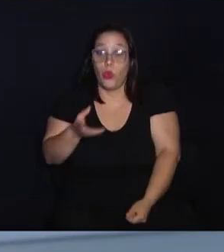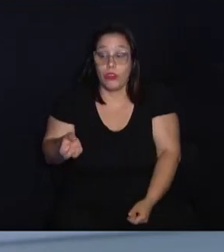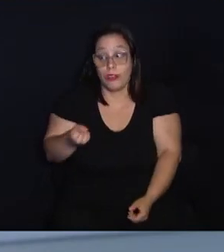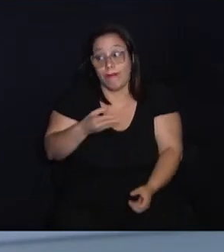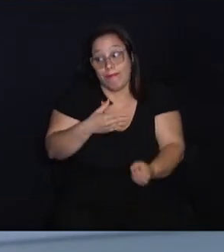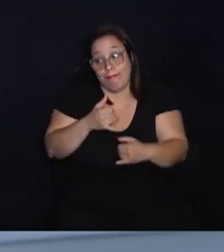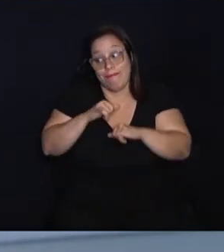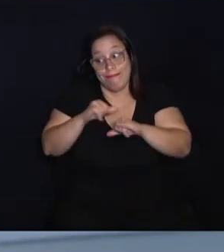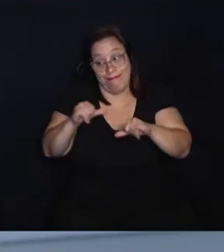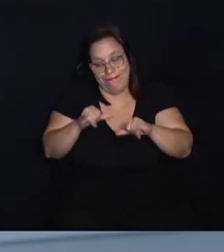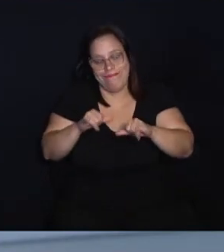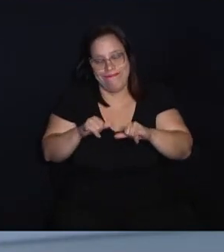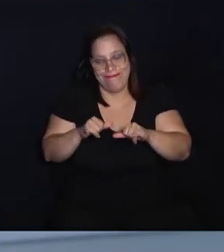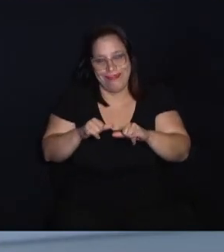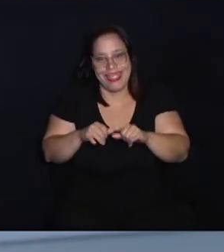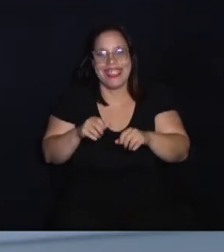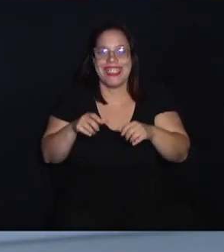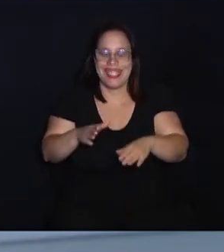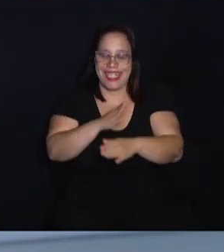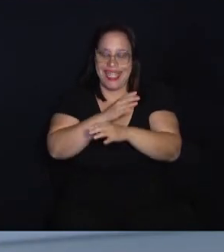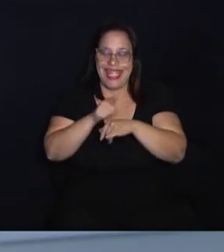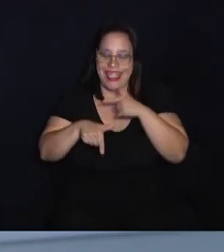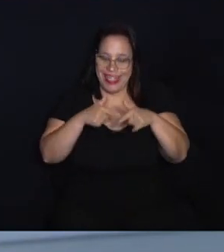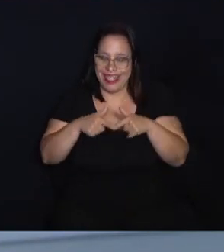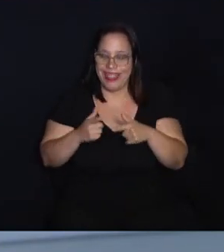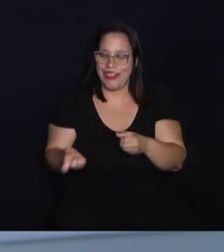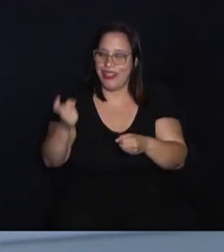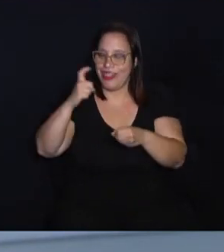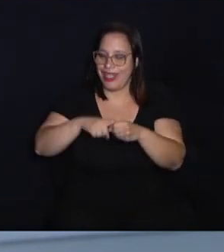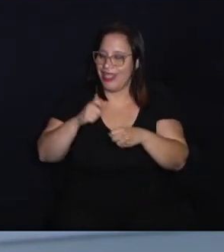notícias e, claro, empregado. Voltamos ao estúdio.